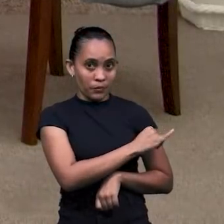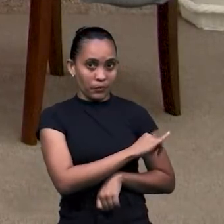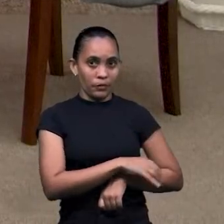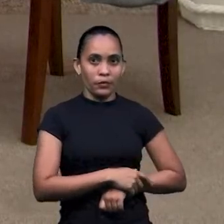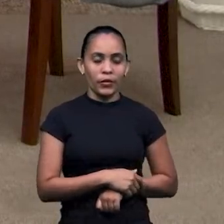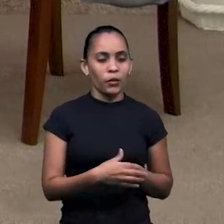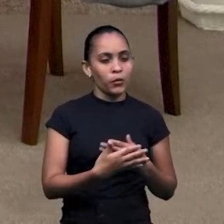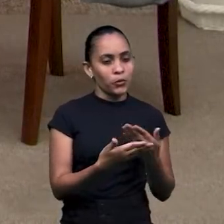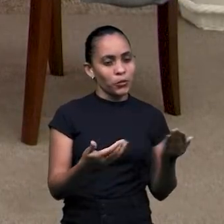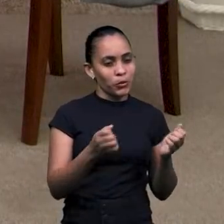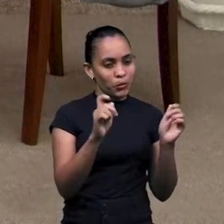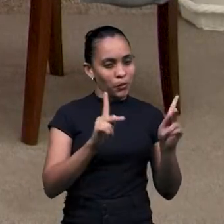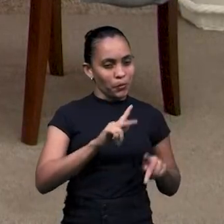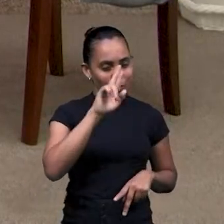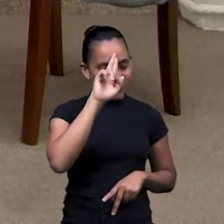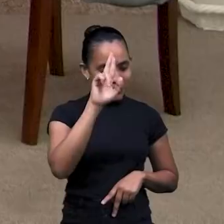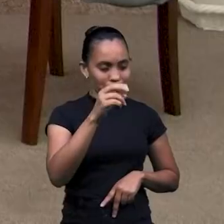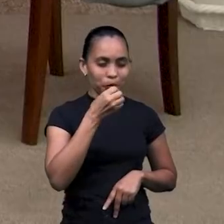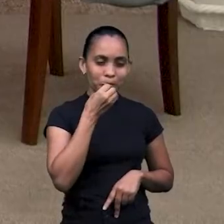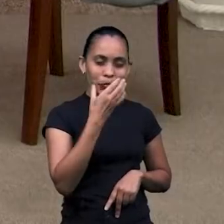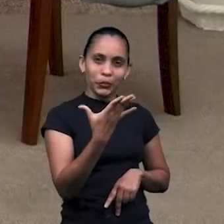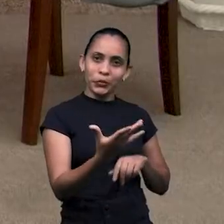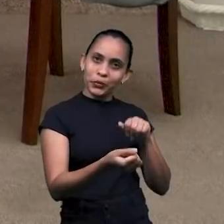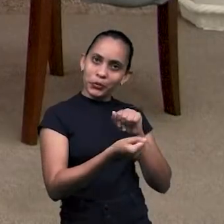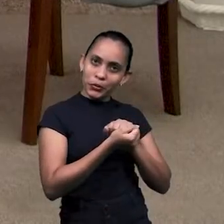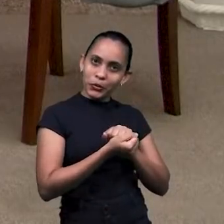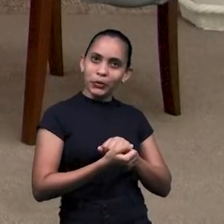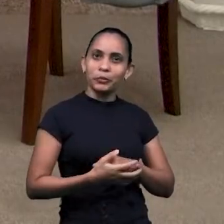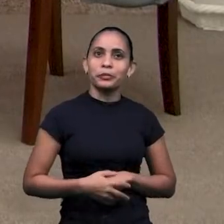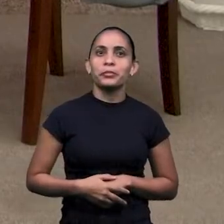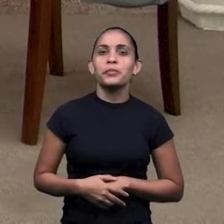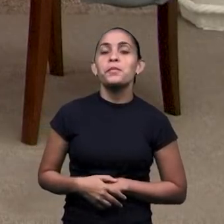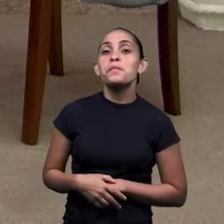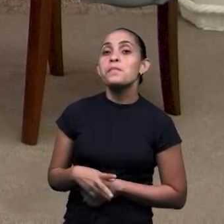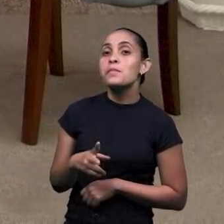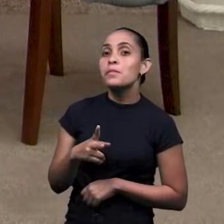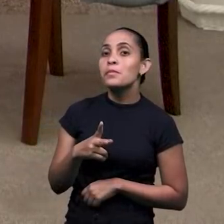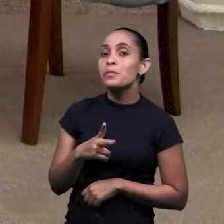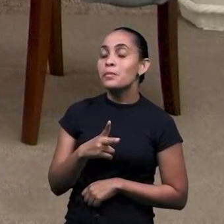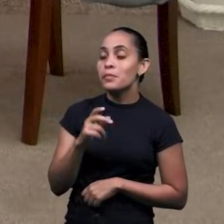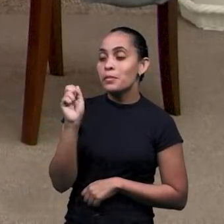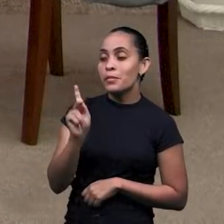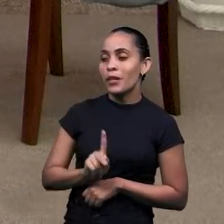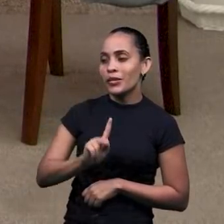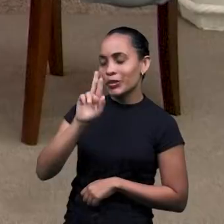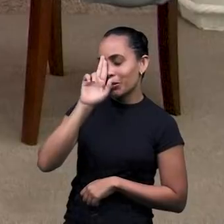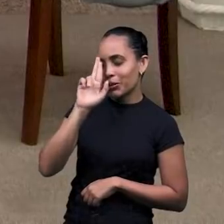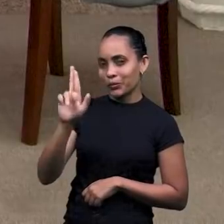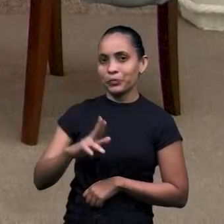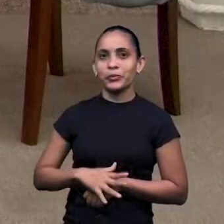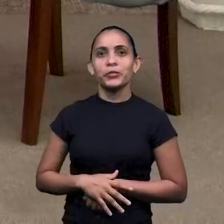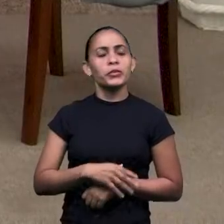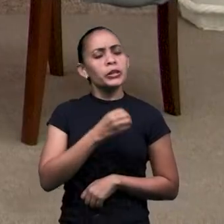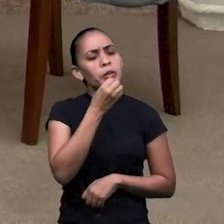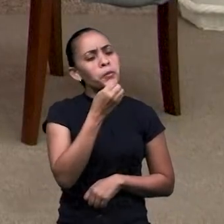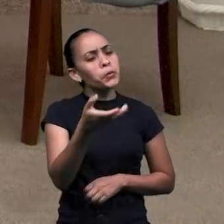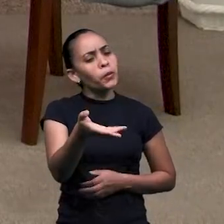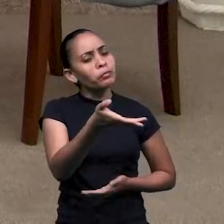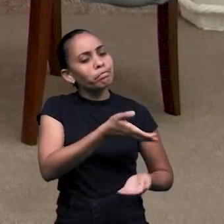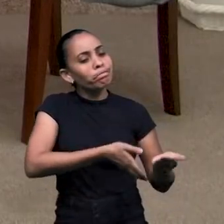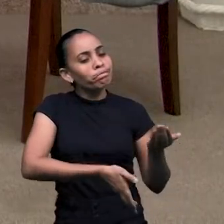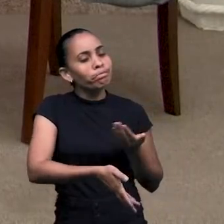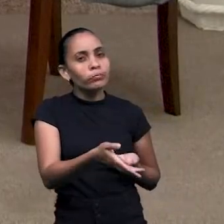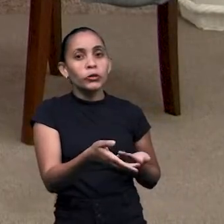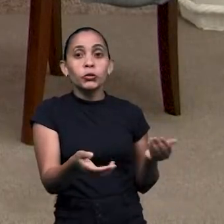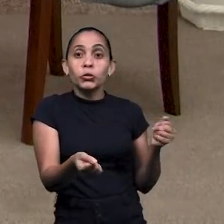vocês com a paz do Senhor, muito bom tê-los aqui conosco, viu? Paz do Senhor, pastor. Vai ser muito bom essa participação, onde companheiros